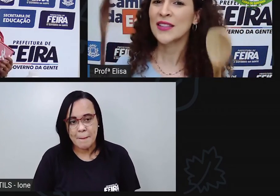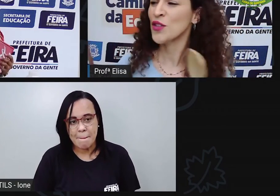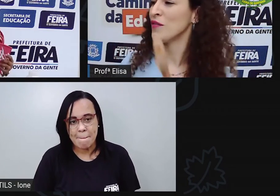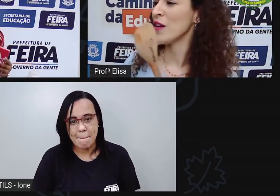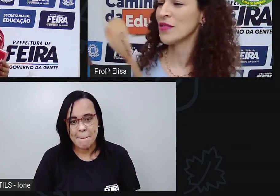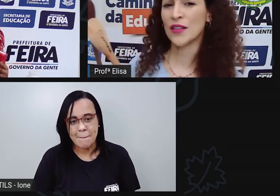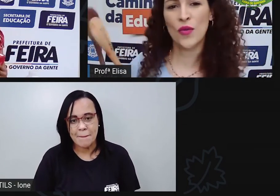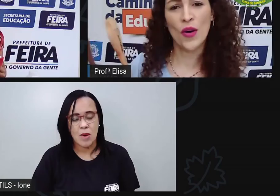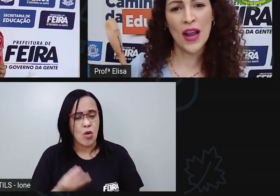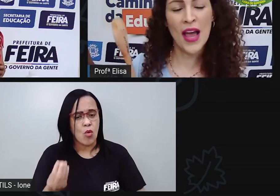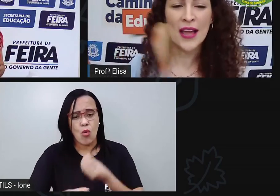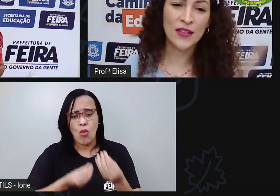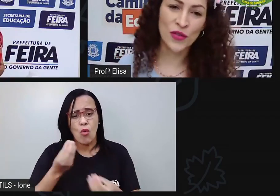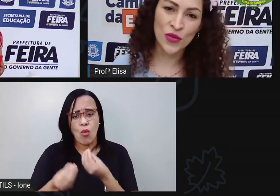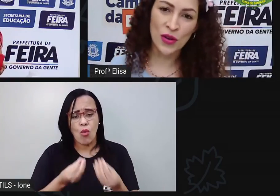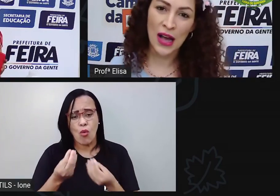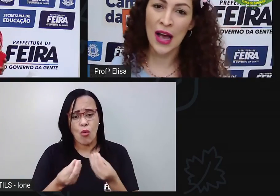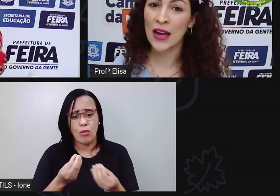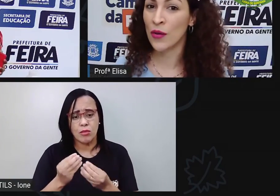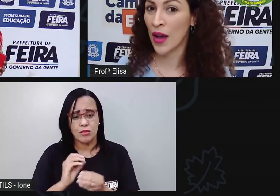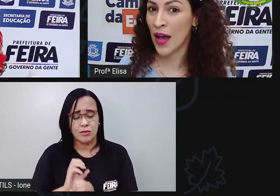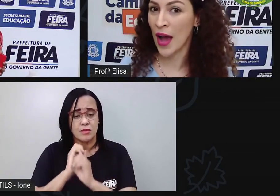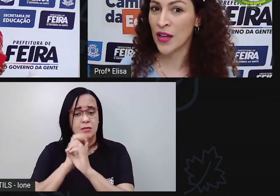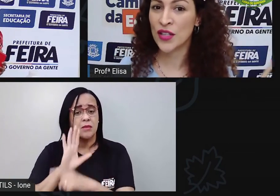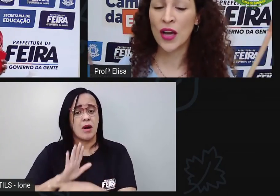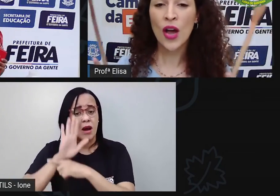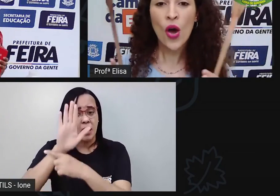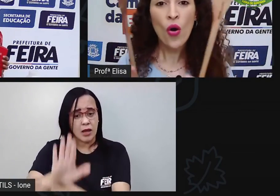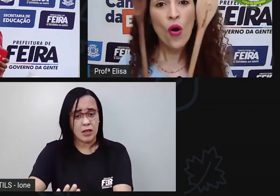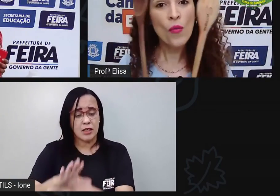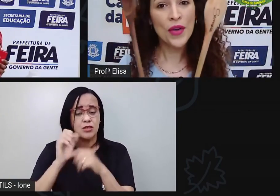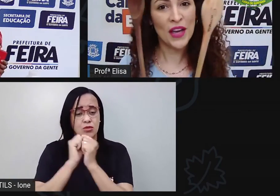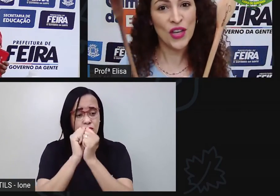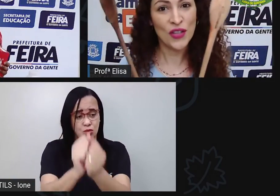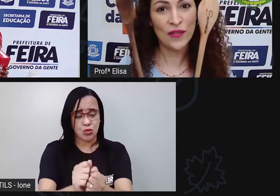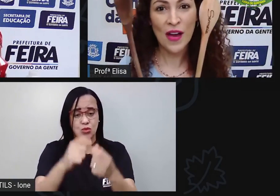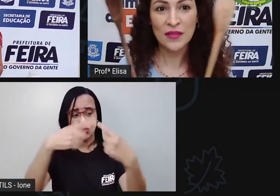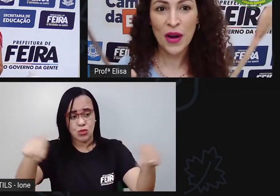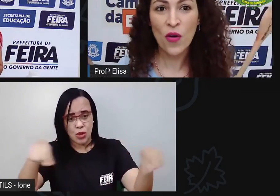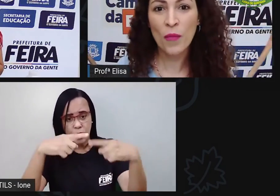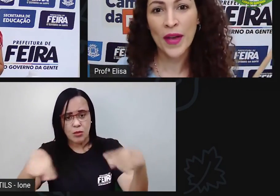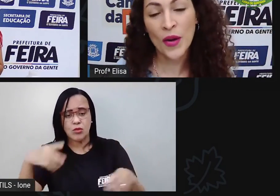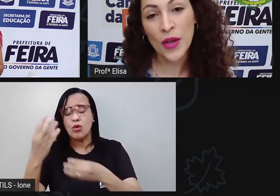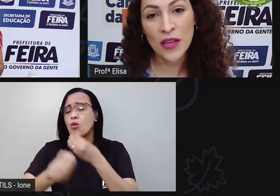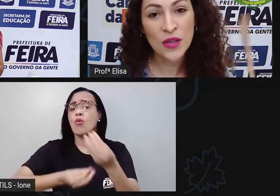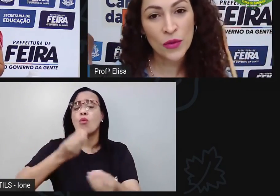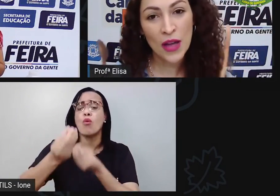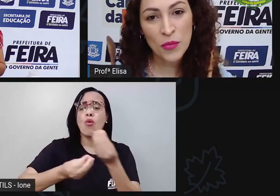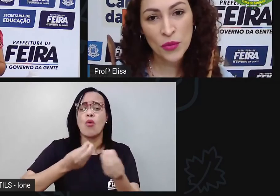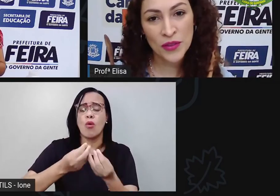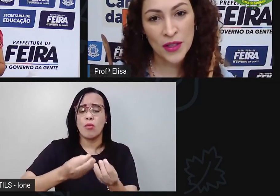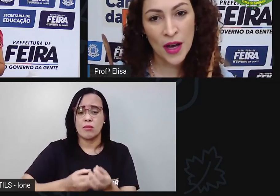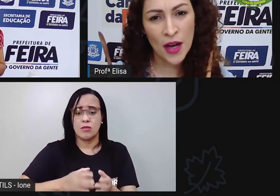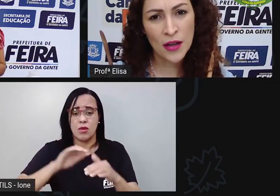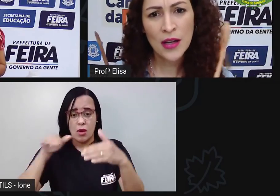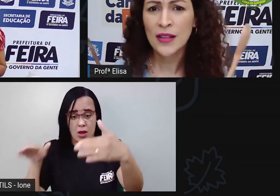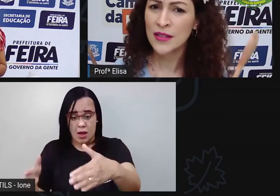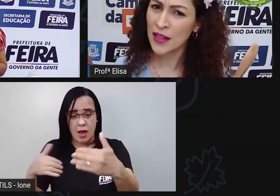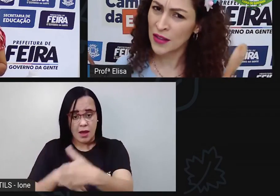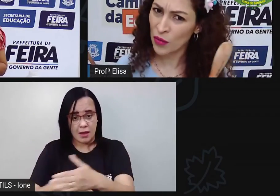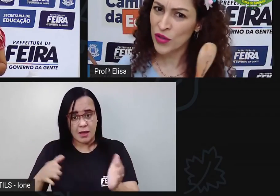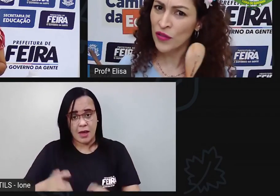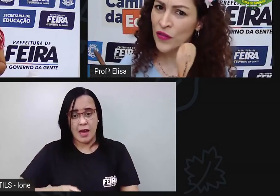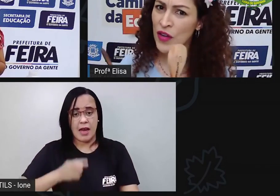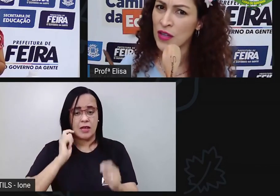se eu tiver usando colheres o seu Caio a caixa como que a gente faz para acompanhar o ritmo da música